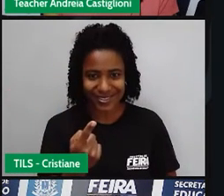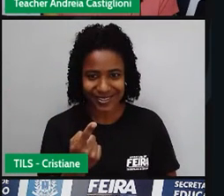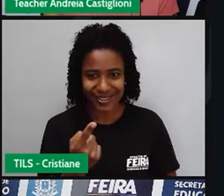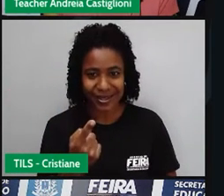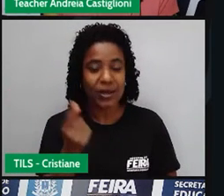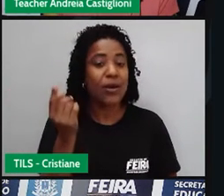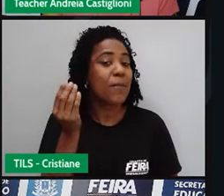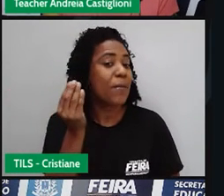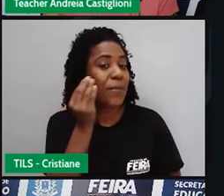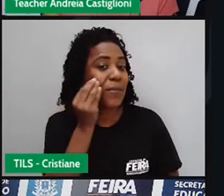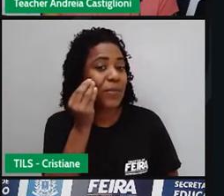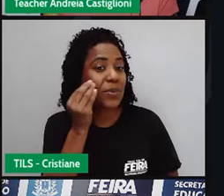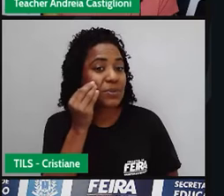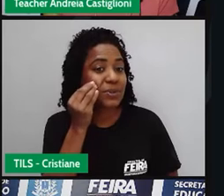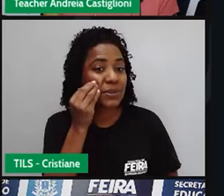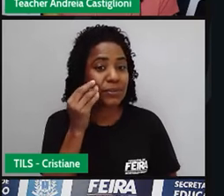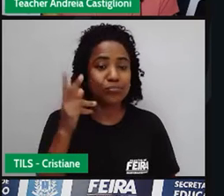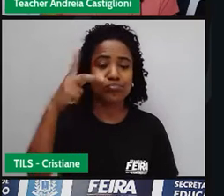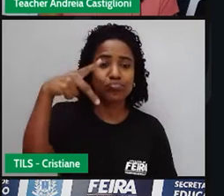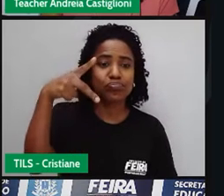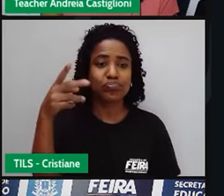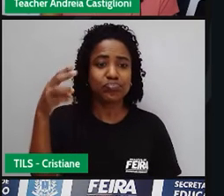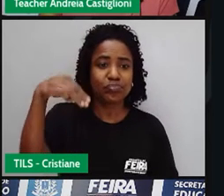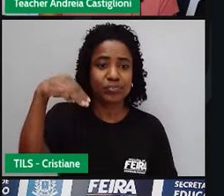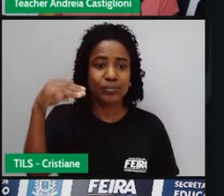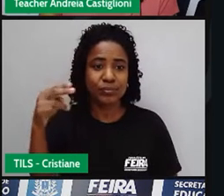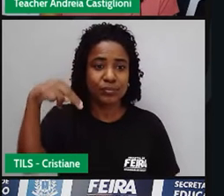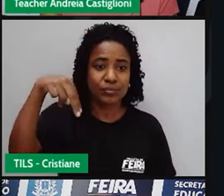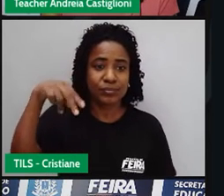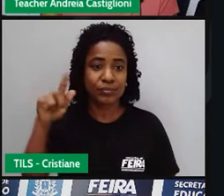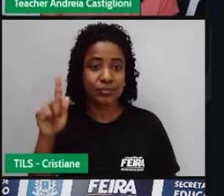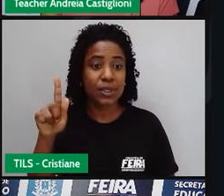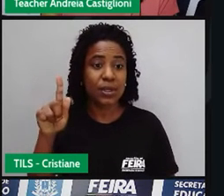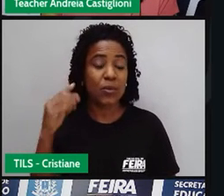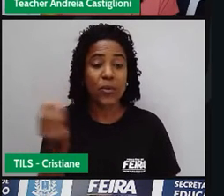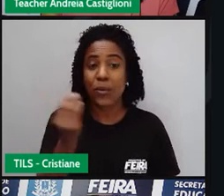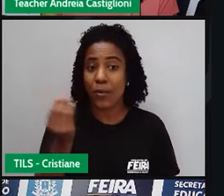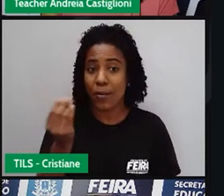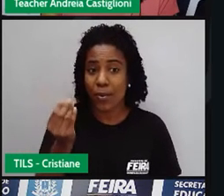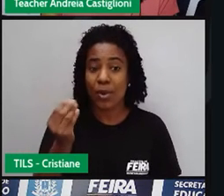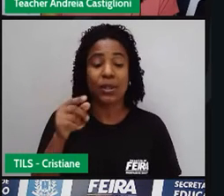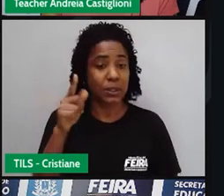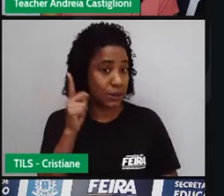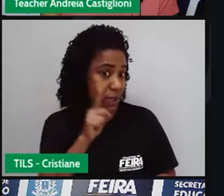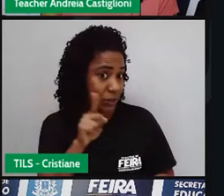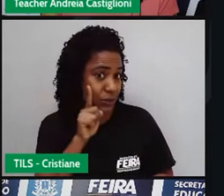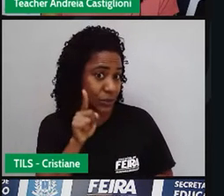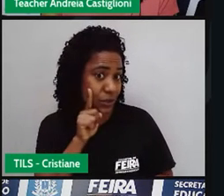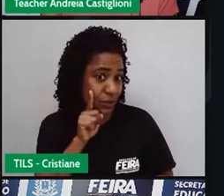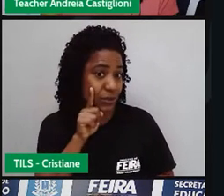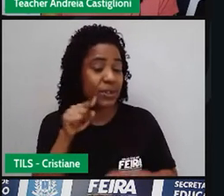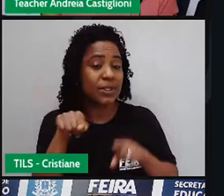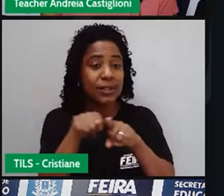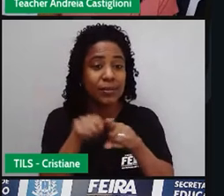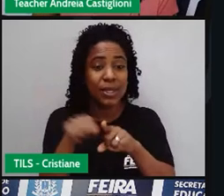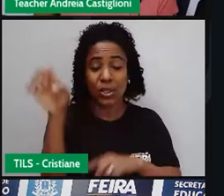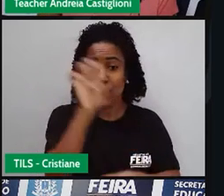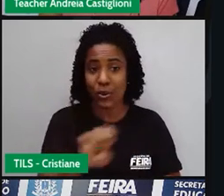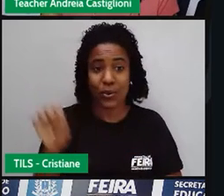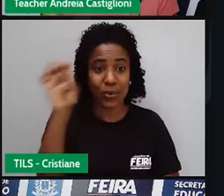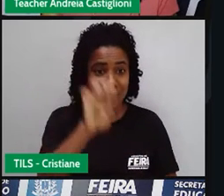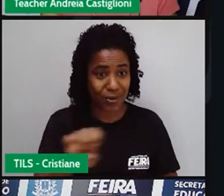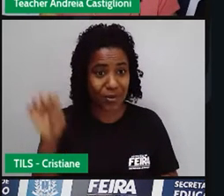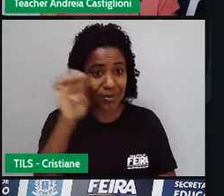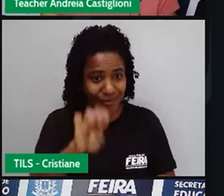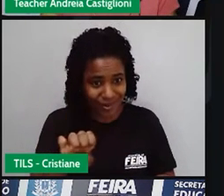Essas tecnologias são utilizadas nos Estados Unidos na Europa e no Reino Unido EA importante